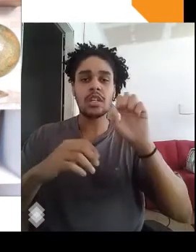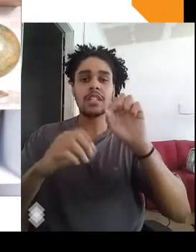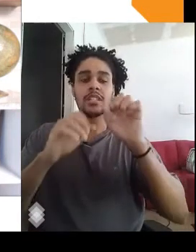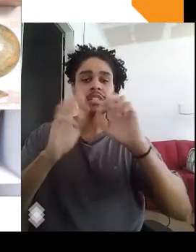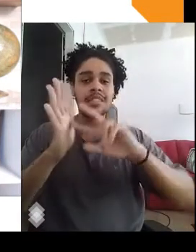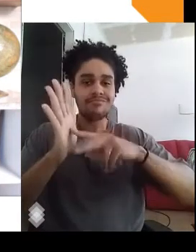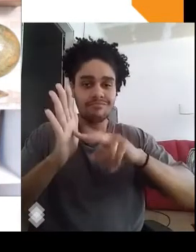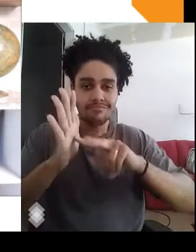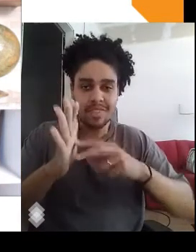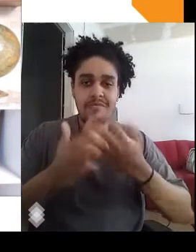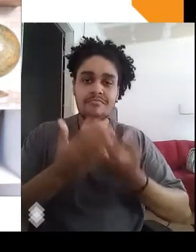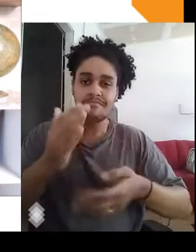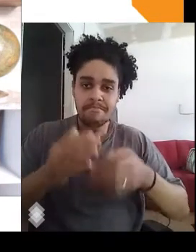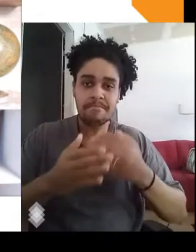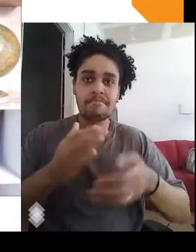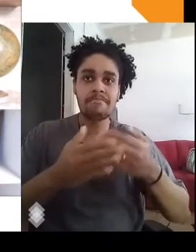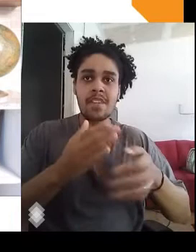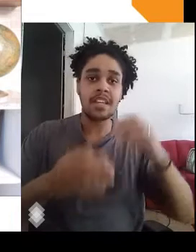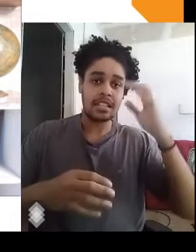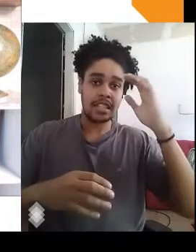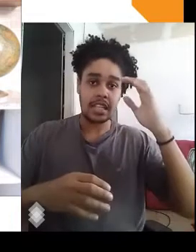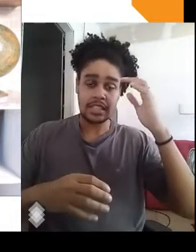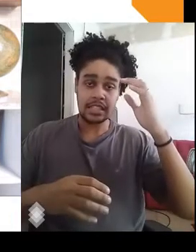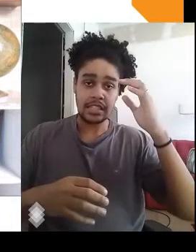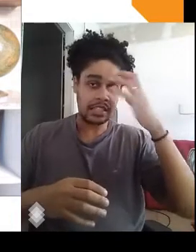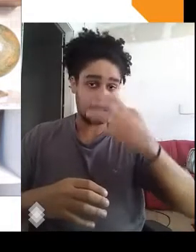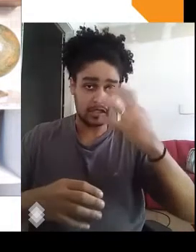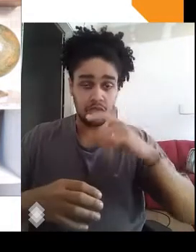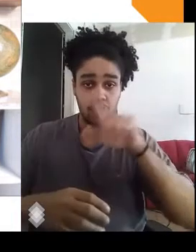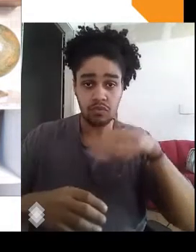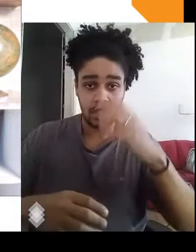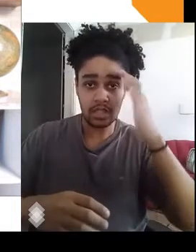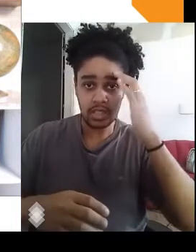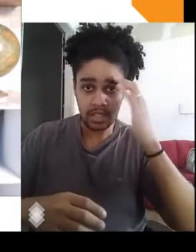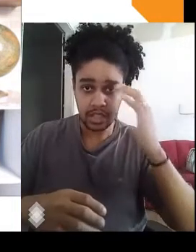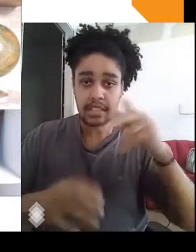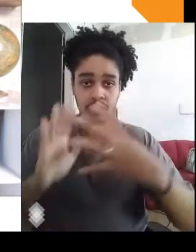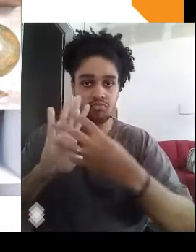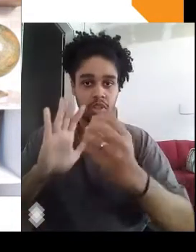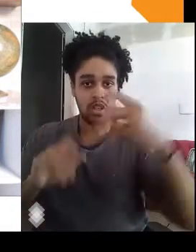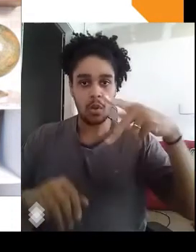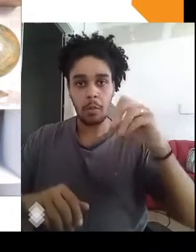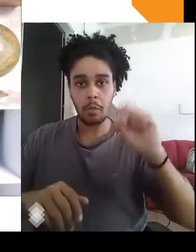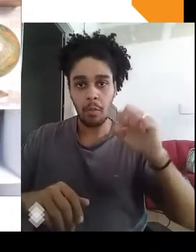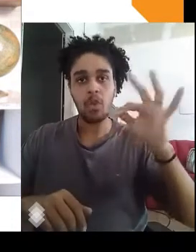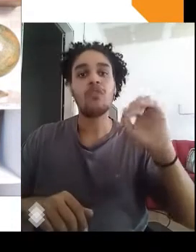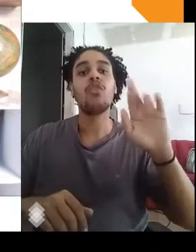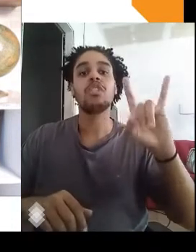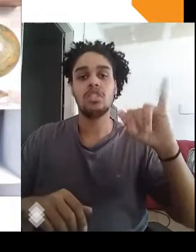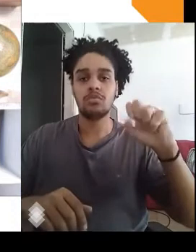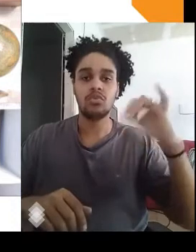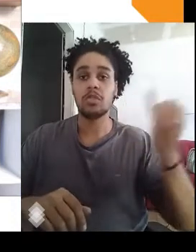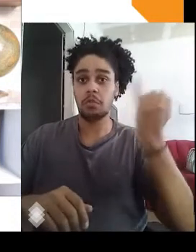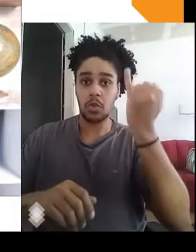modelo que impõe sérias perdas ao trabalhador. Para que fique claro, para que a gente entenda esse modelo pós-fordista, que é importante